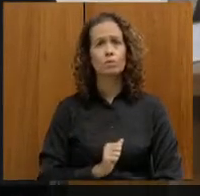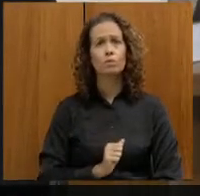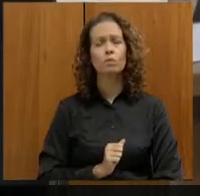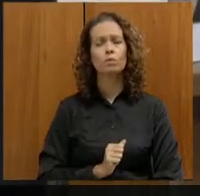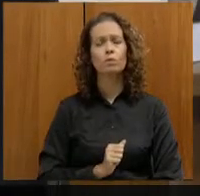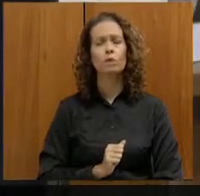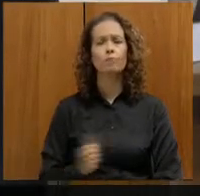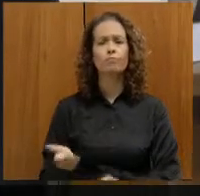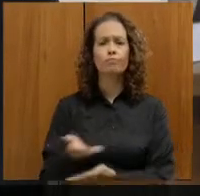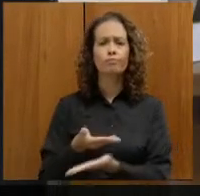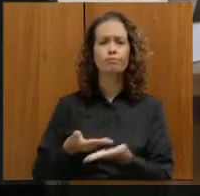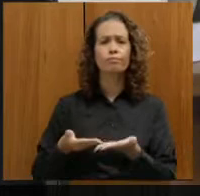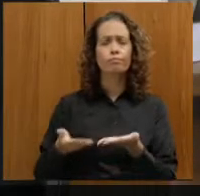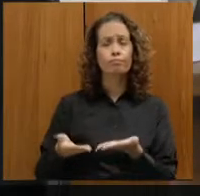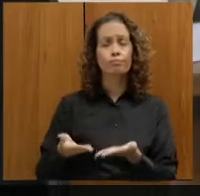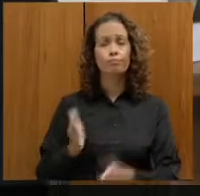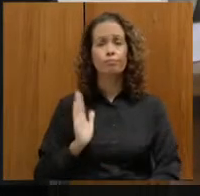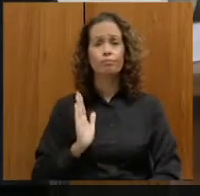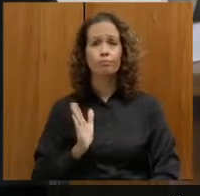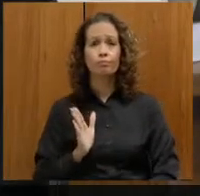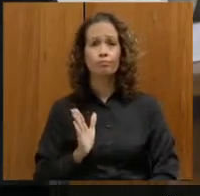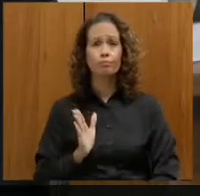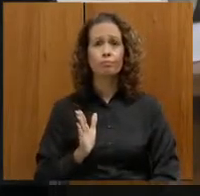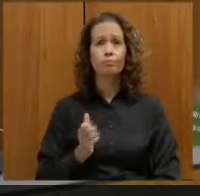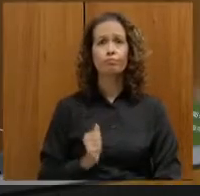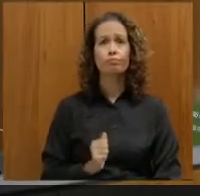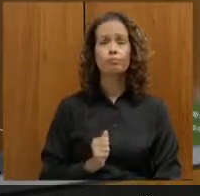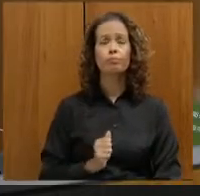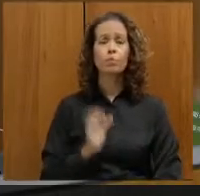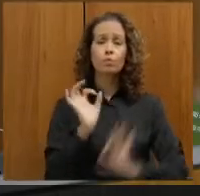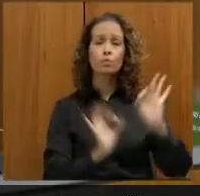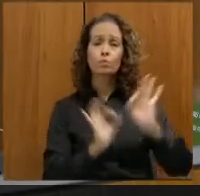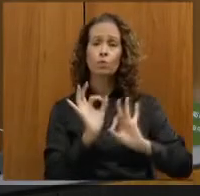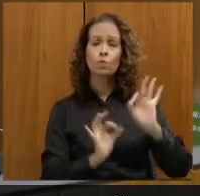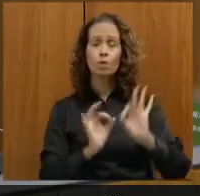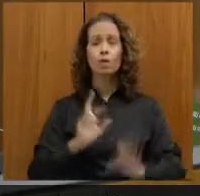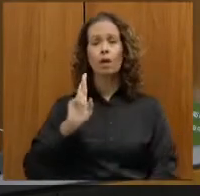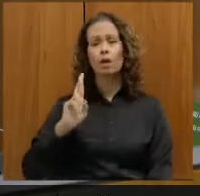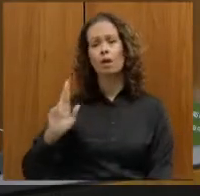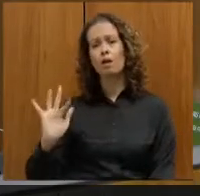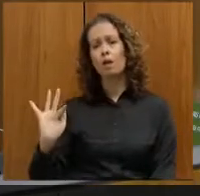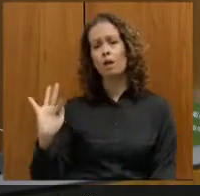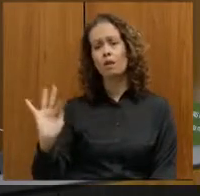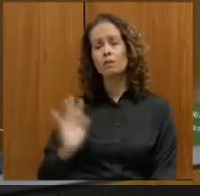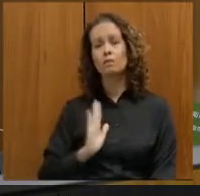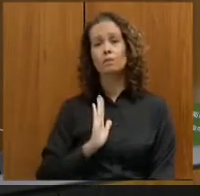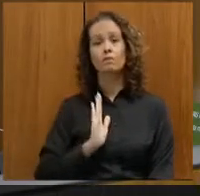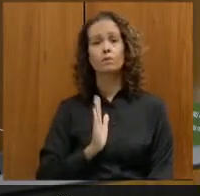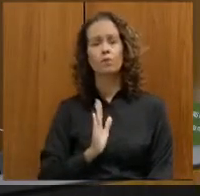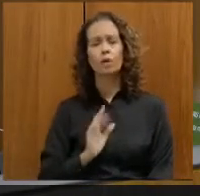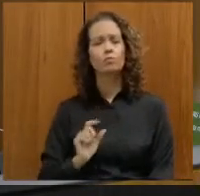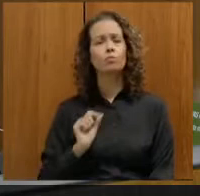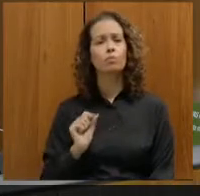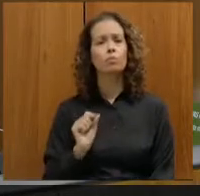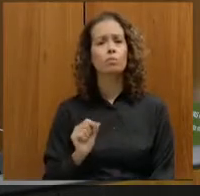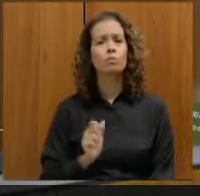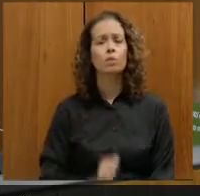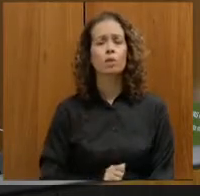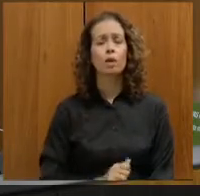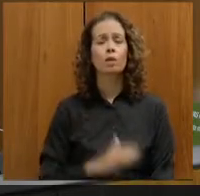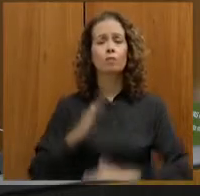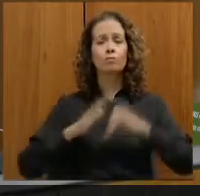em será consignado no planejamento no plano de recuperação fiscal as progressões promoções